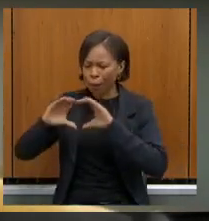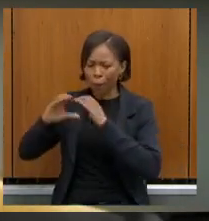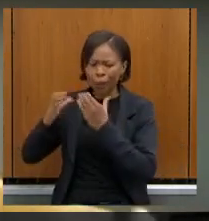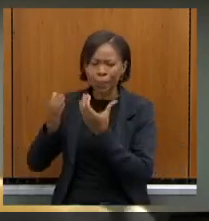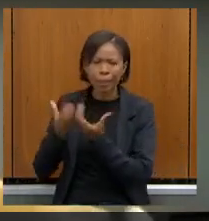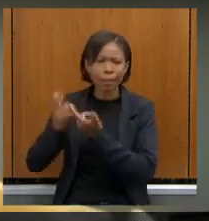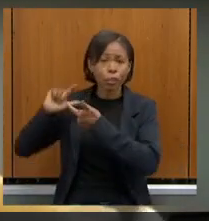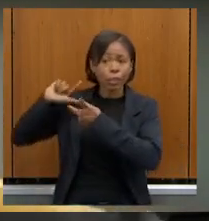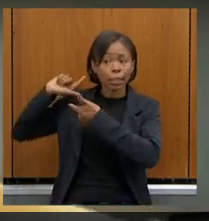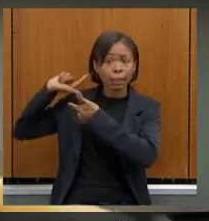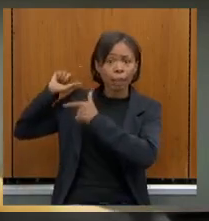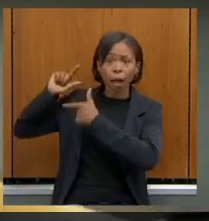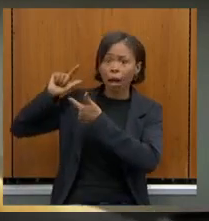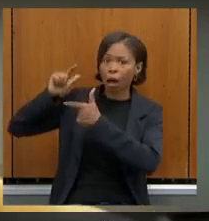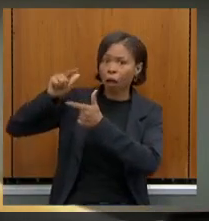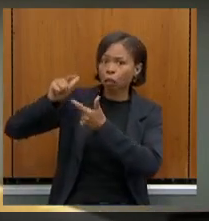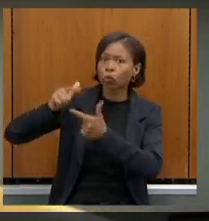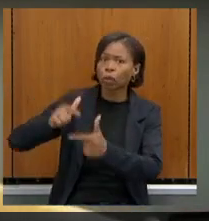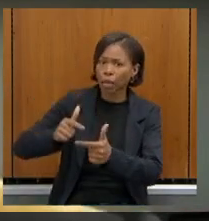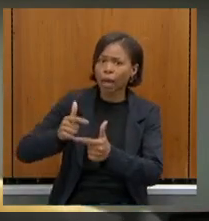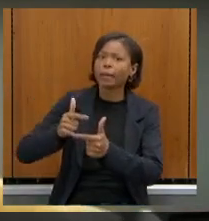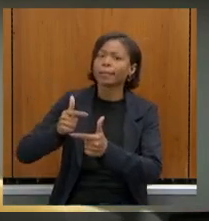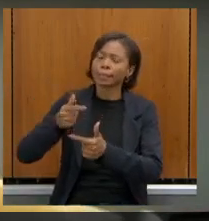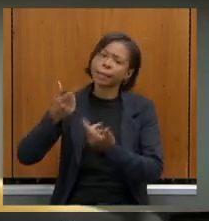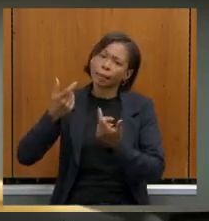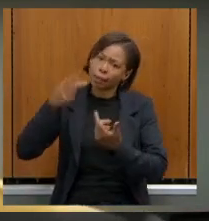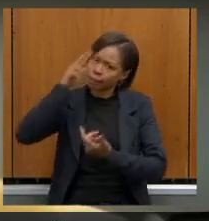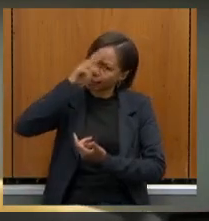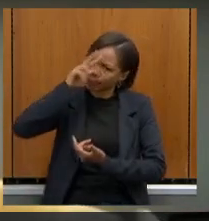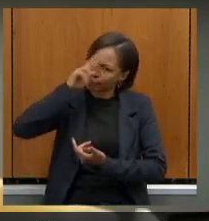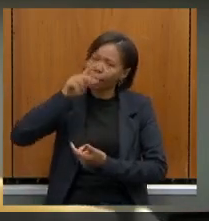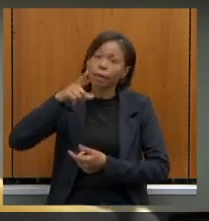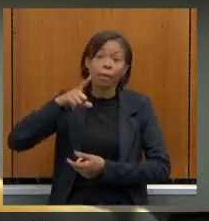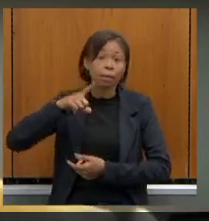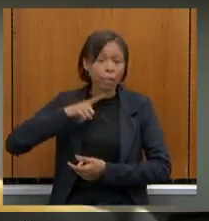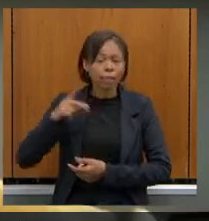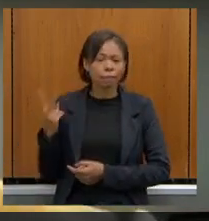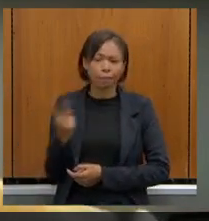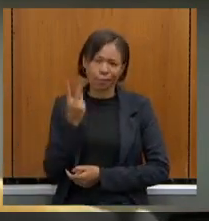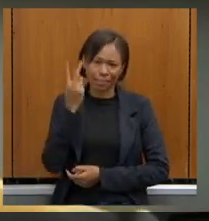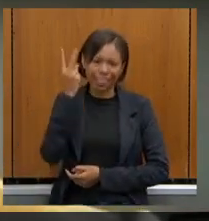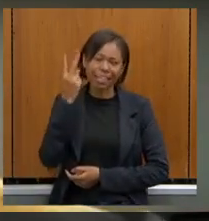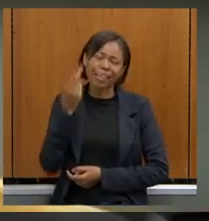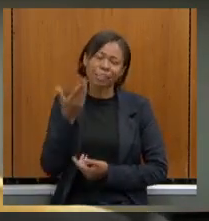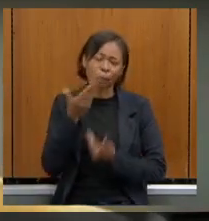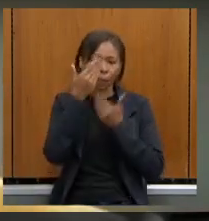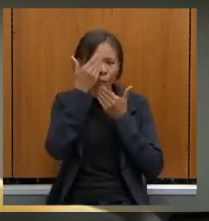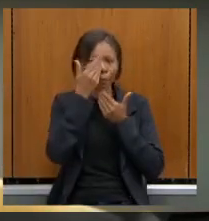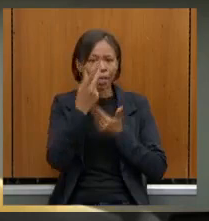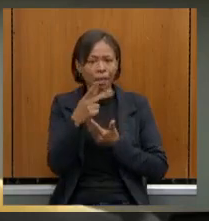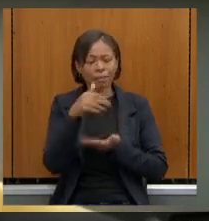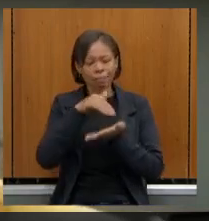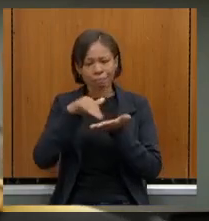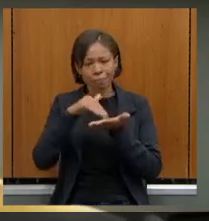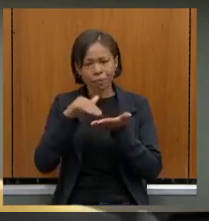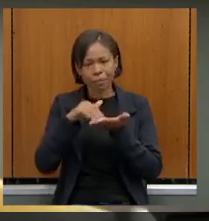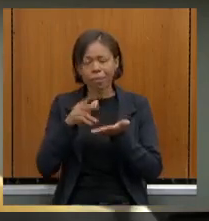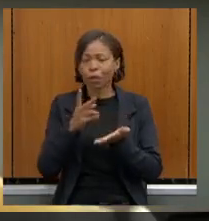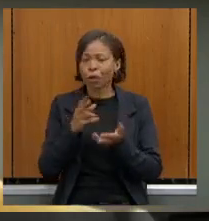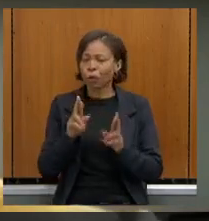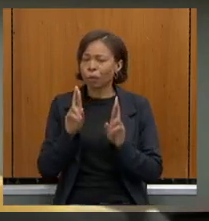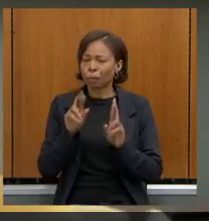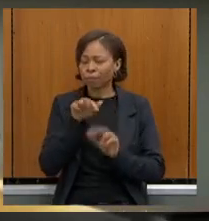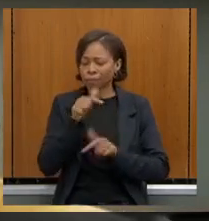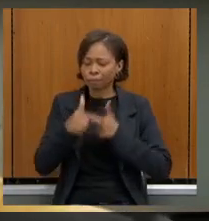e que a gente precisa valorizar então muito obrigada espero que a gente possa fazer bons diálogos na sua secretaria porque